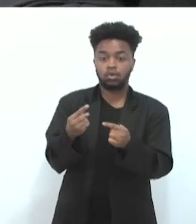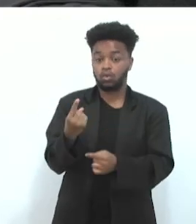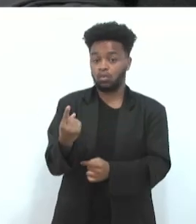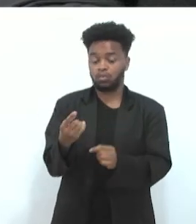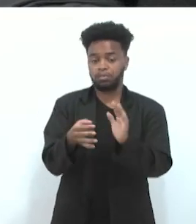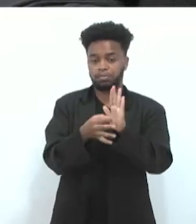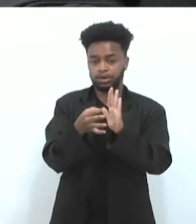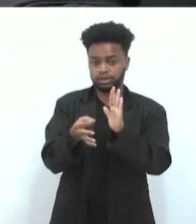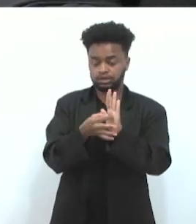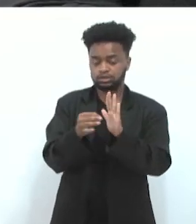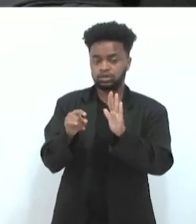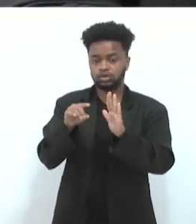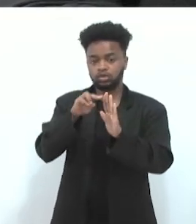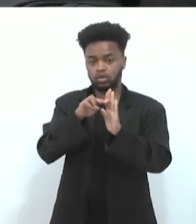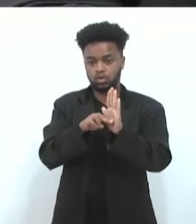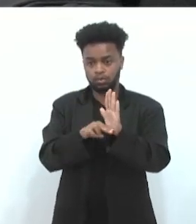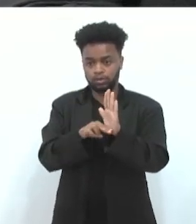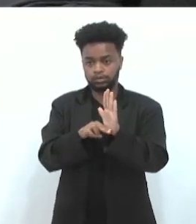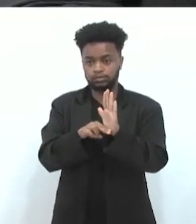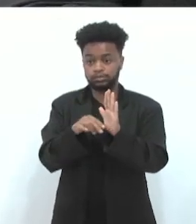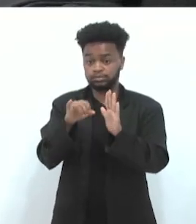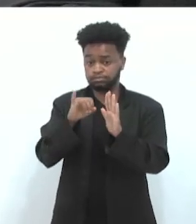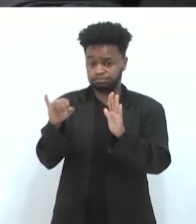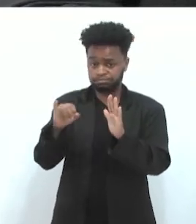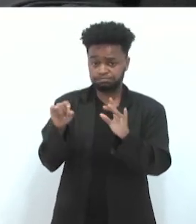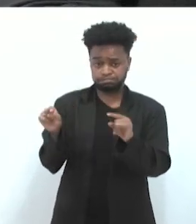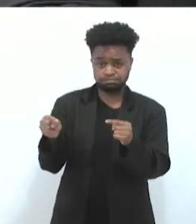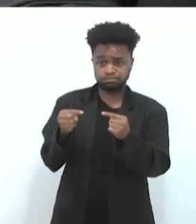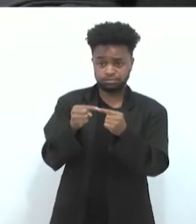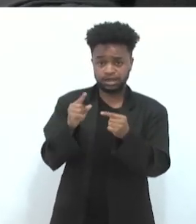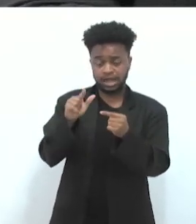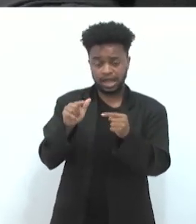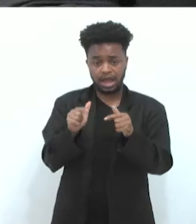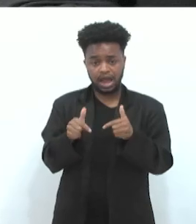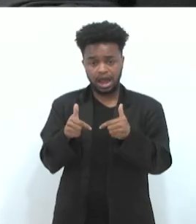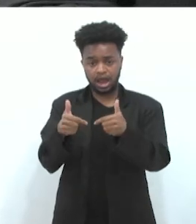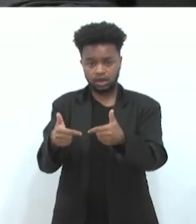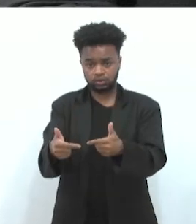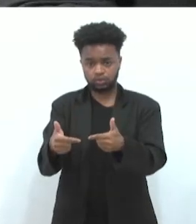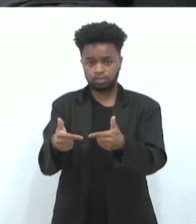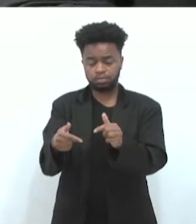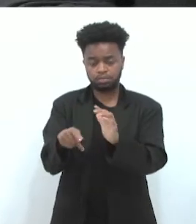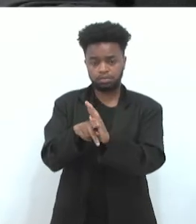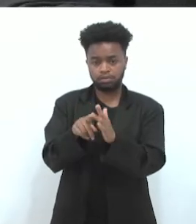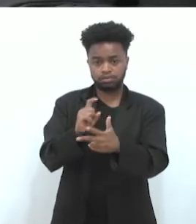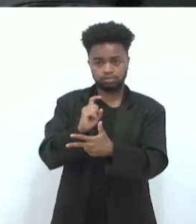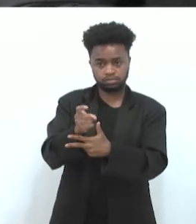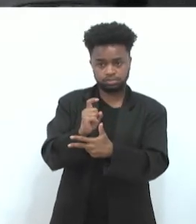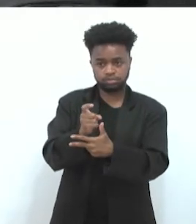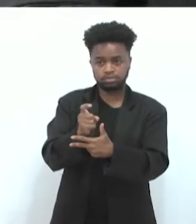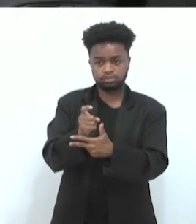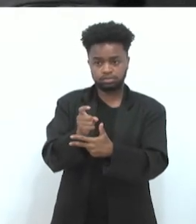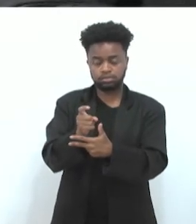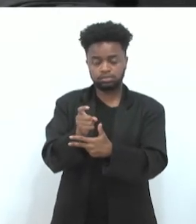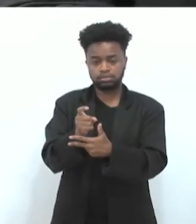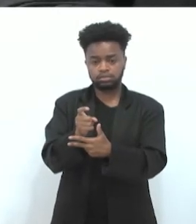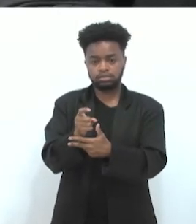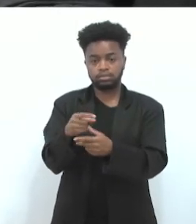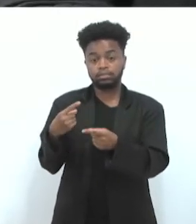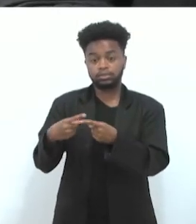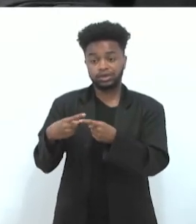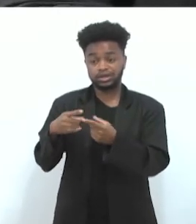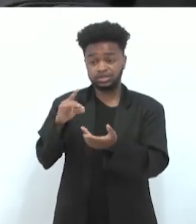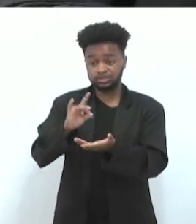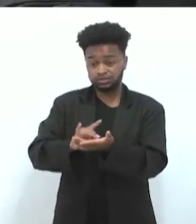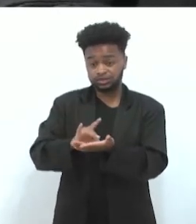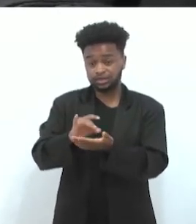normativo. Se o parecer normativo é tido como um ato do Poder Executivo, porque, na verdade,